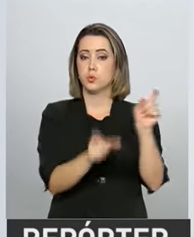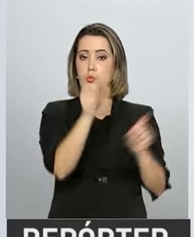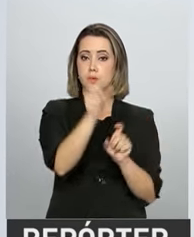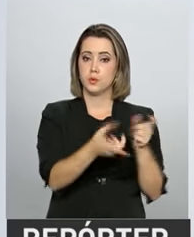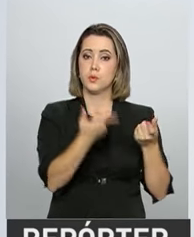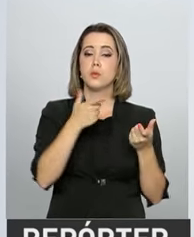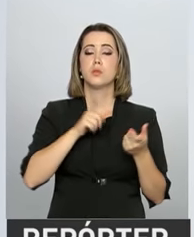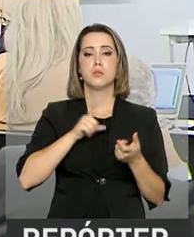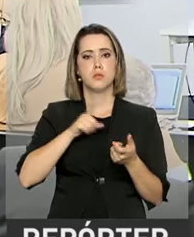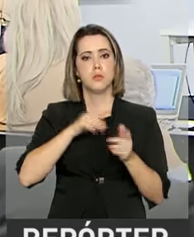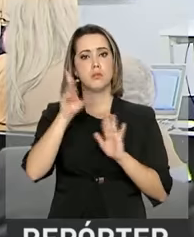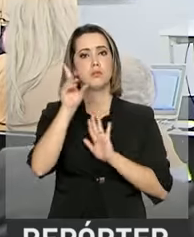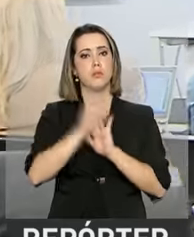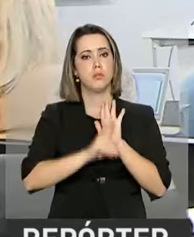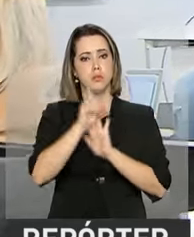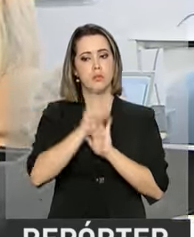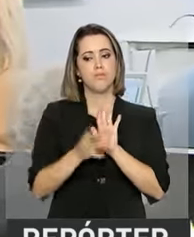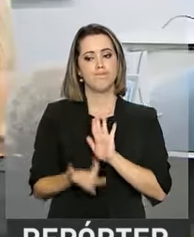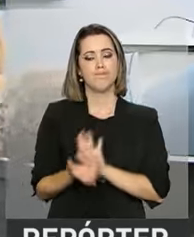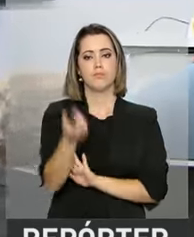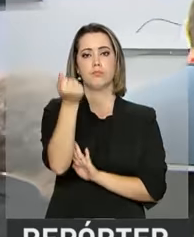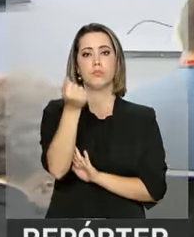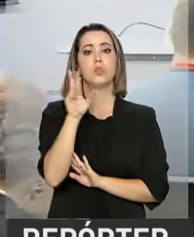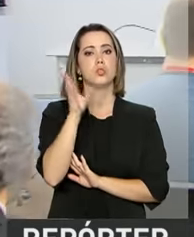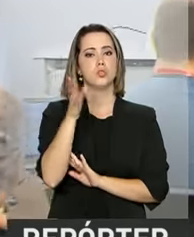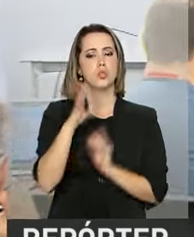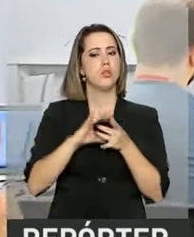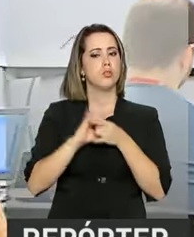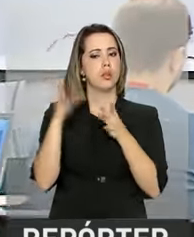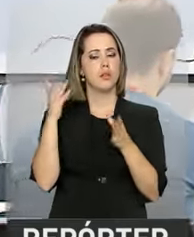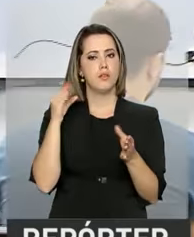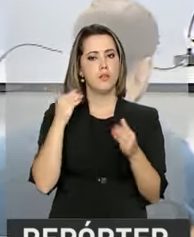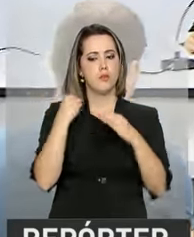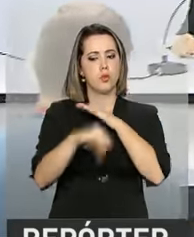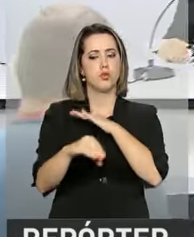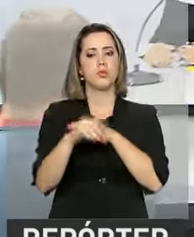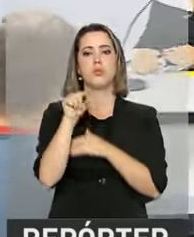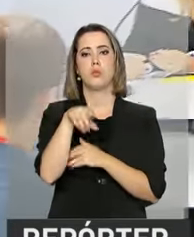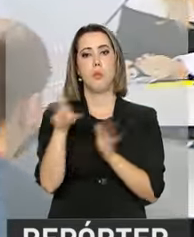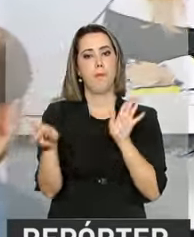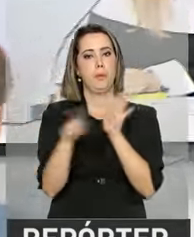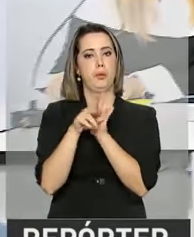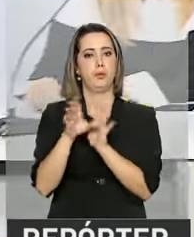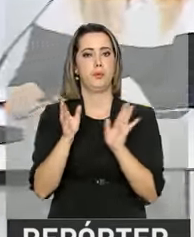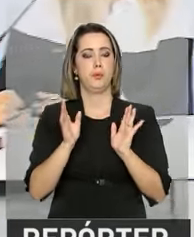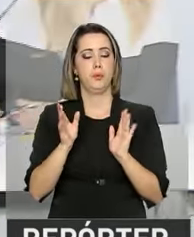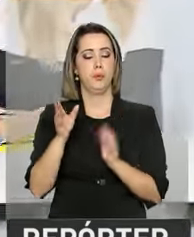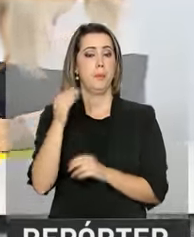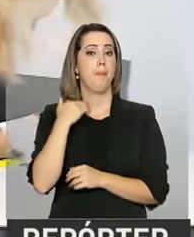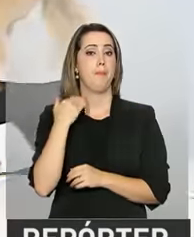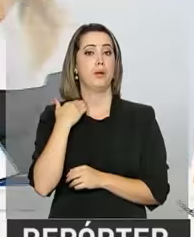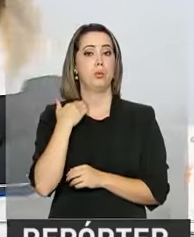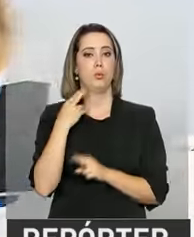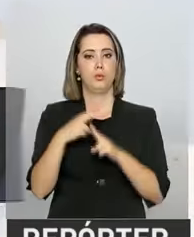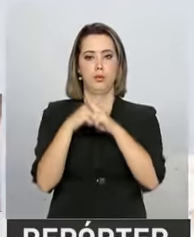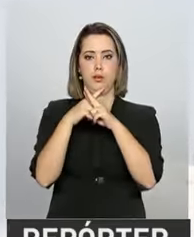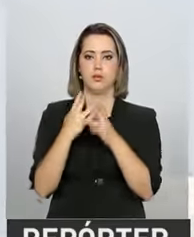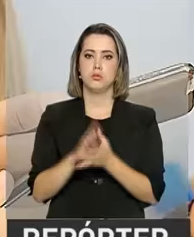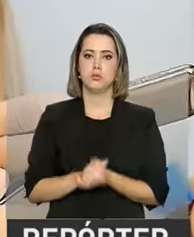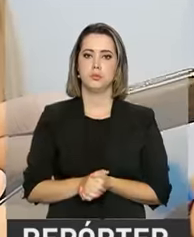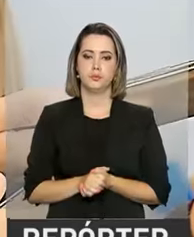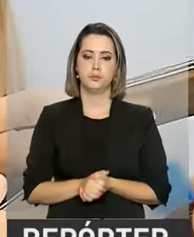mil trabalhadores vão receber automaticamente o crédito já no dia 8 de abril porque são clientes da